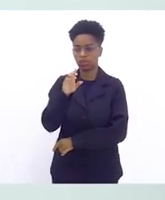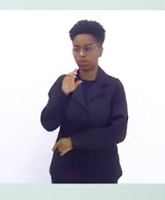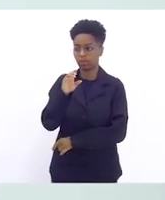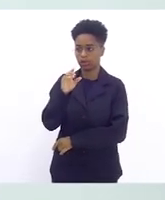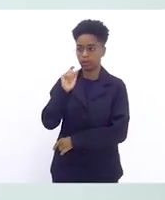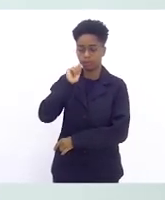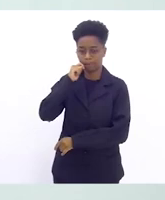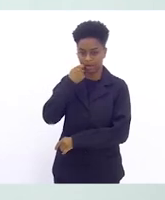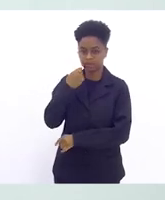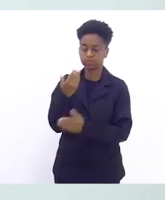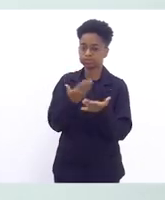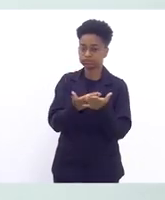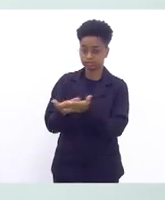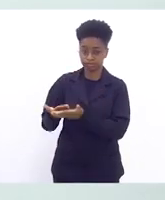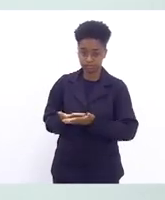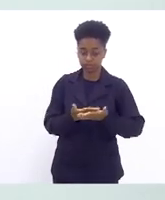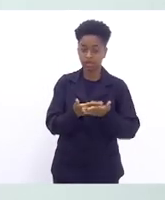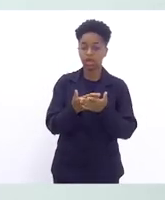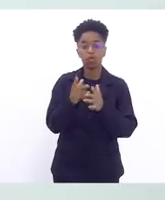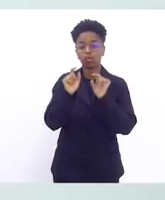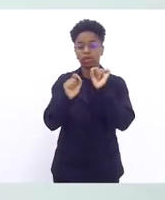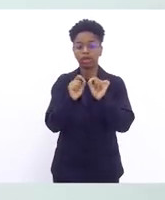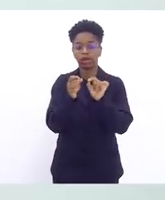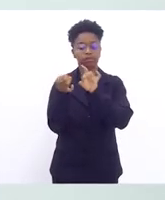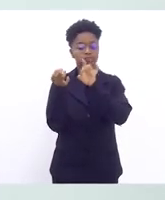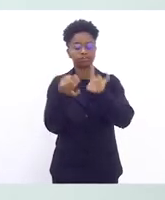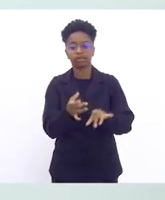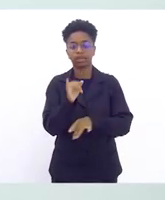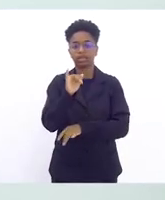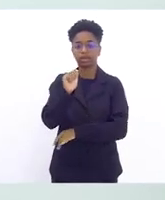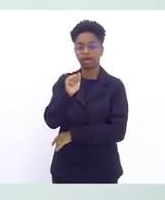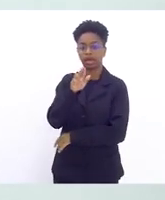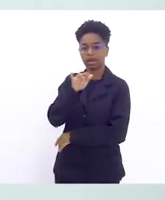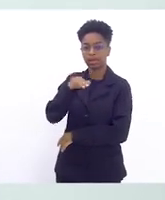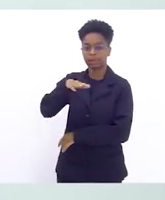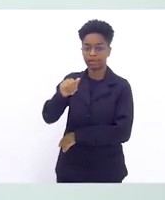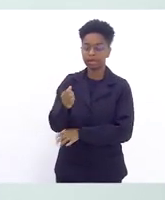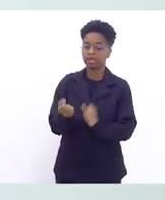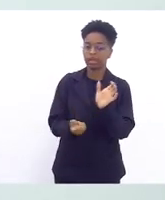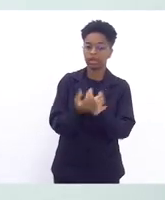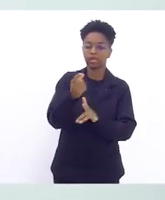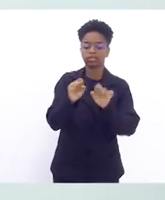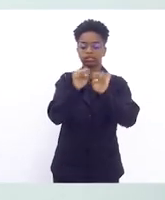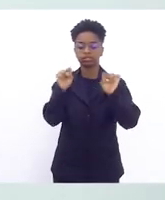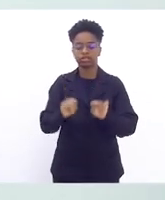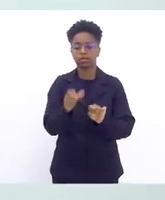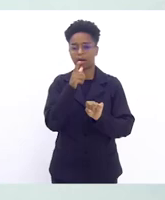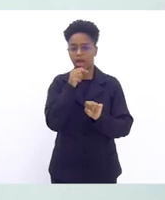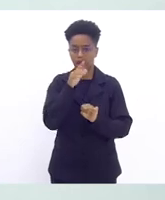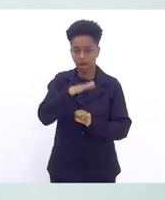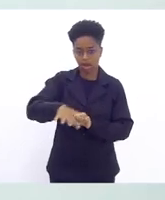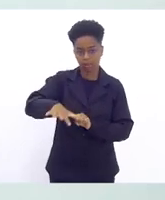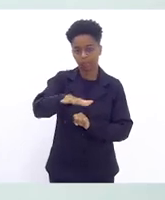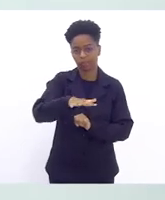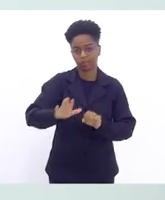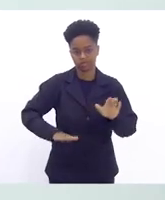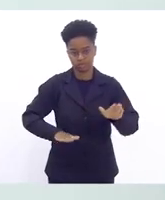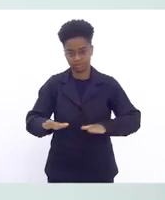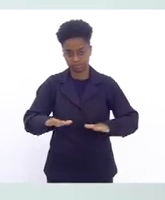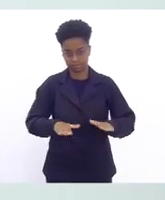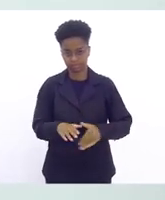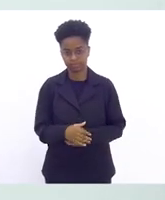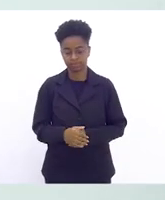um estudo no qual ele dispensa e a rima para implantar o sistema com Aviário do complexo Lago Norte Jacarepaguá